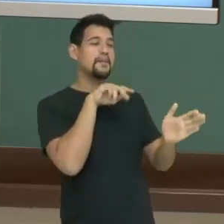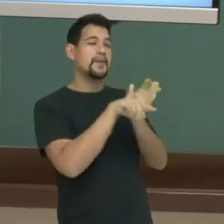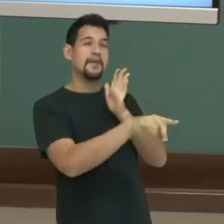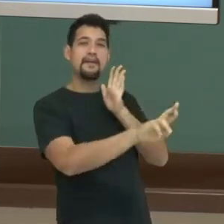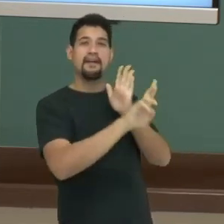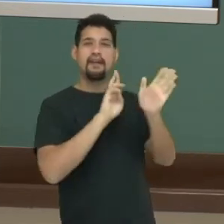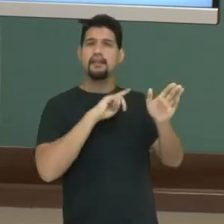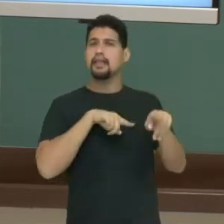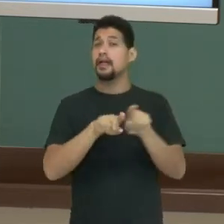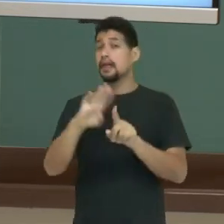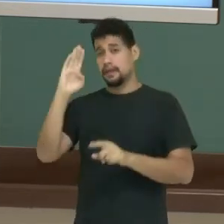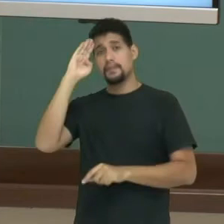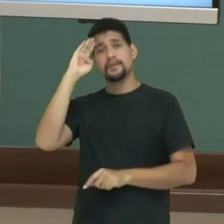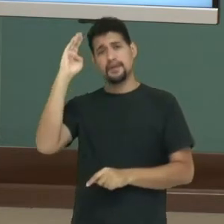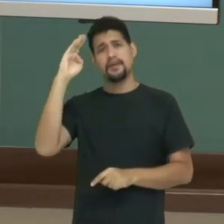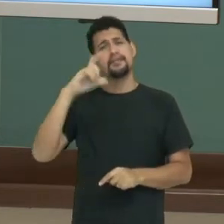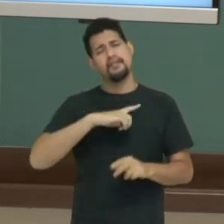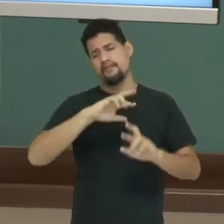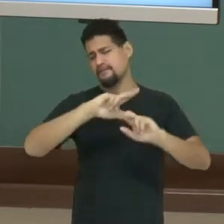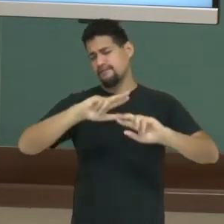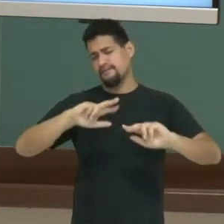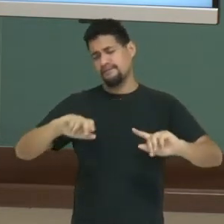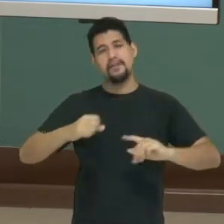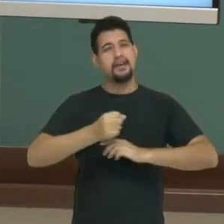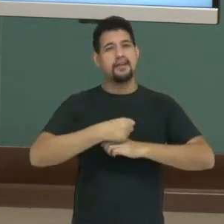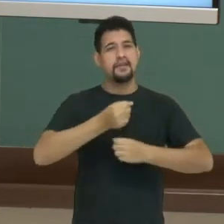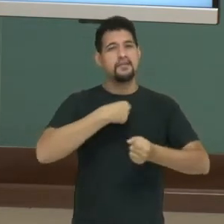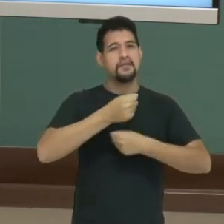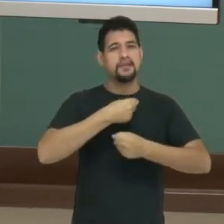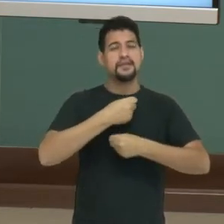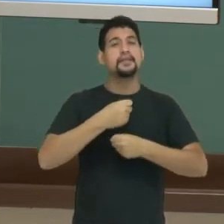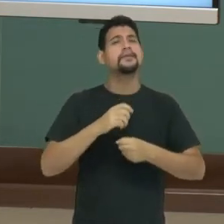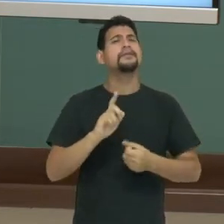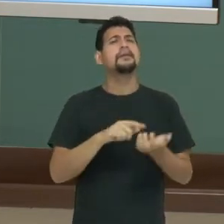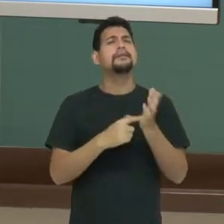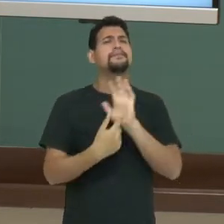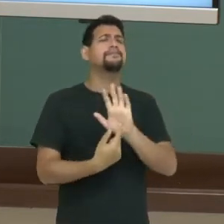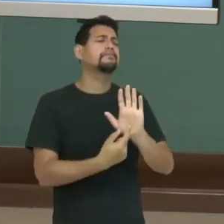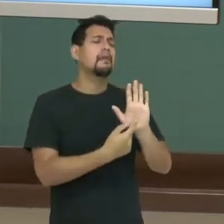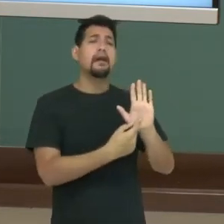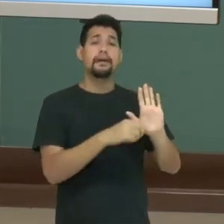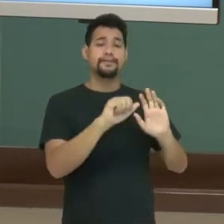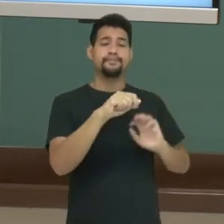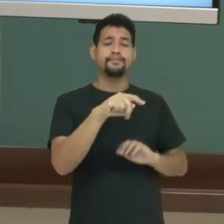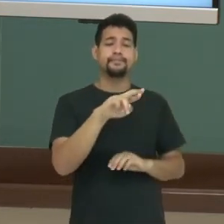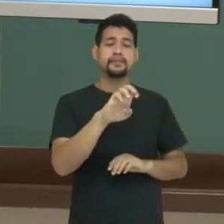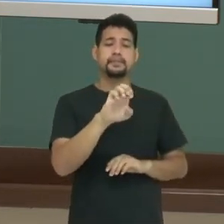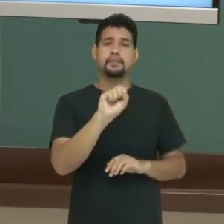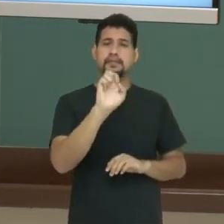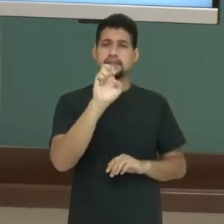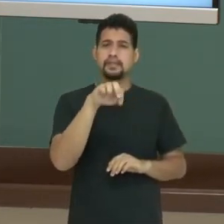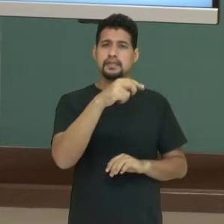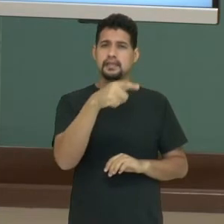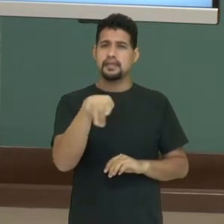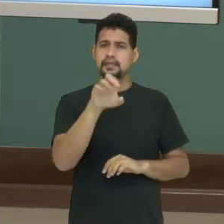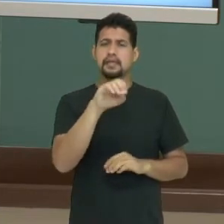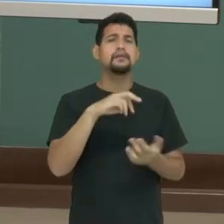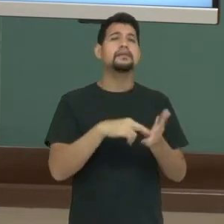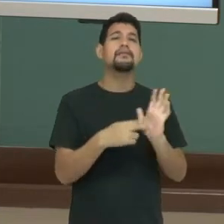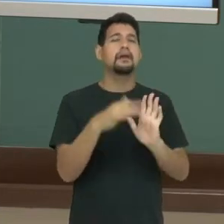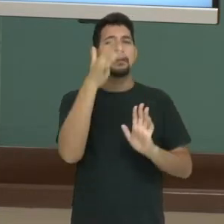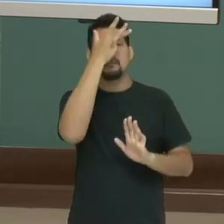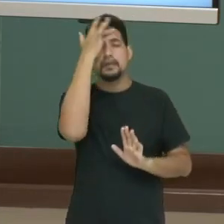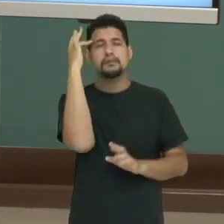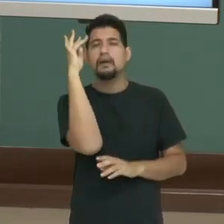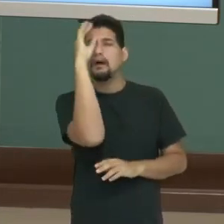o principal, onde temos muita informação. A apresentação é para situar aí o leitor